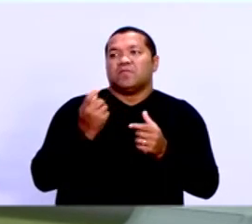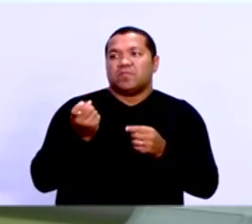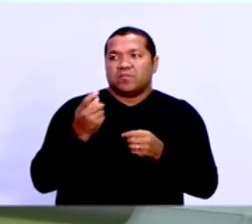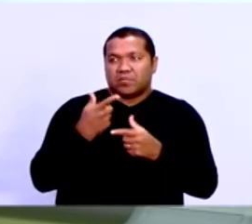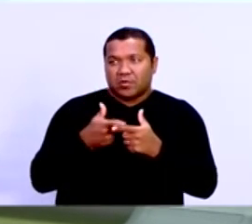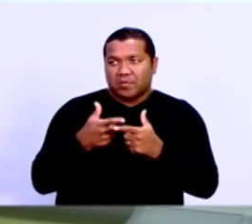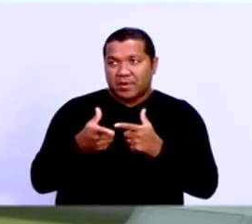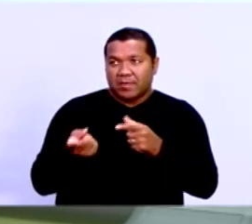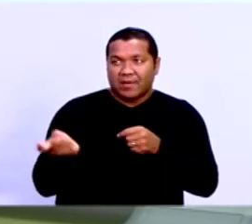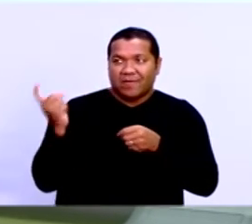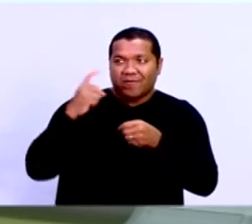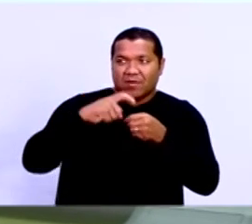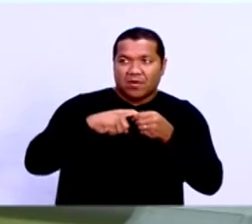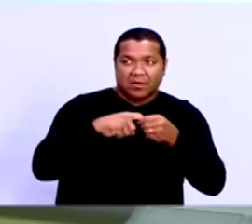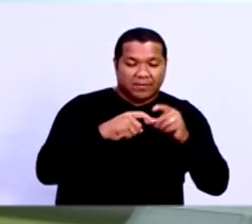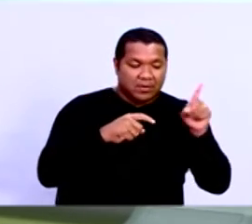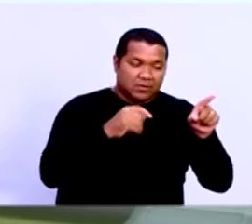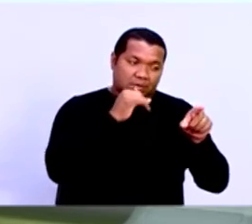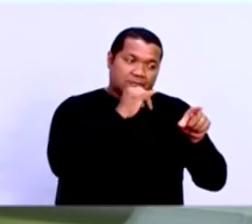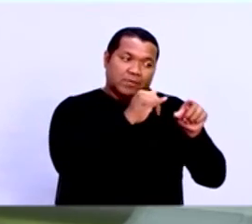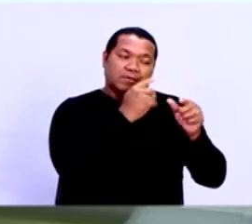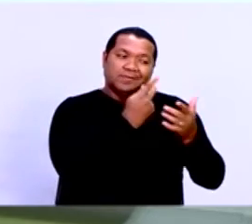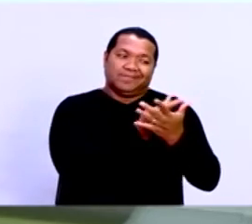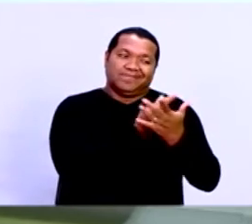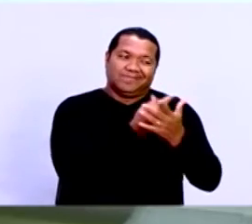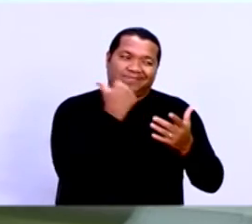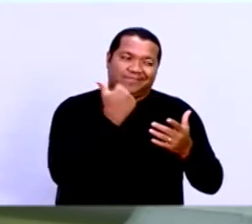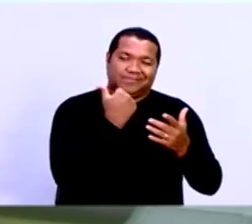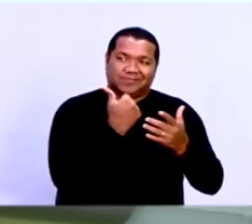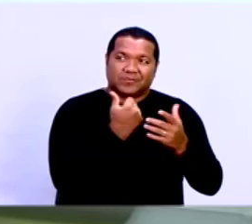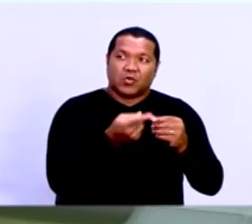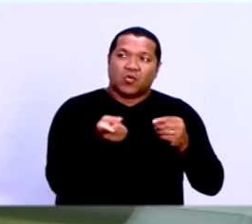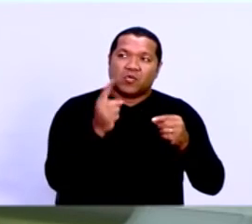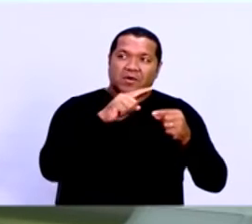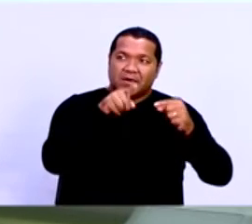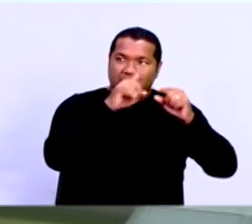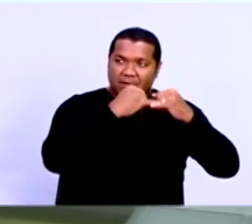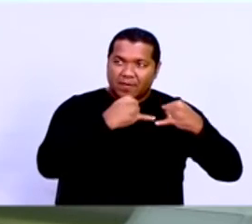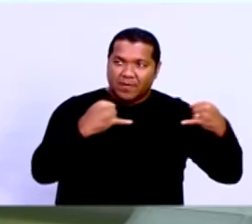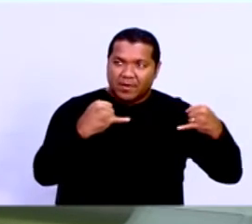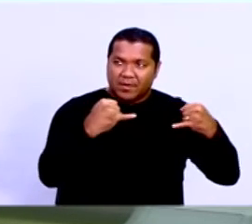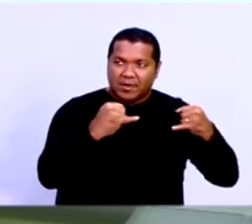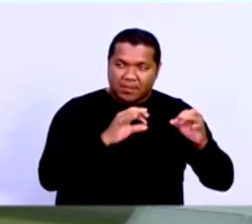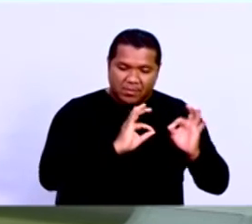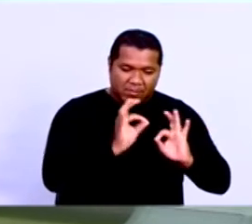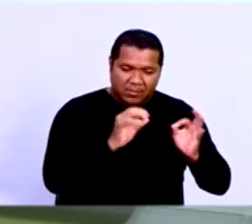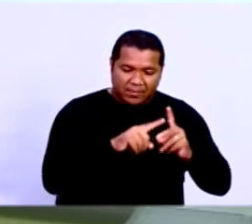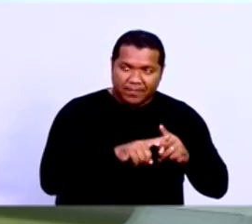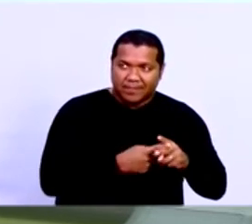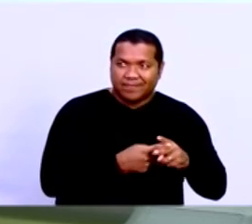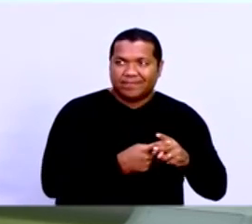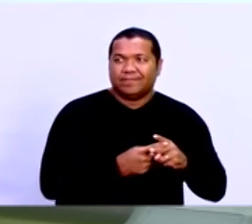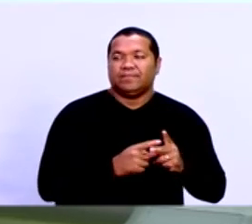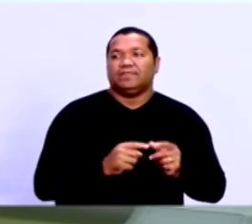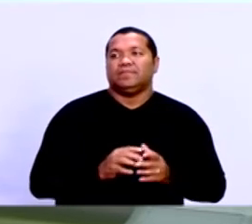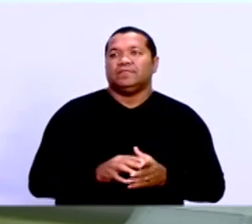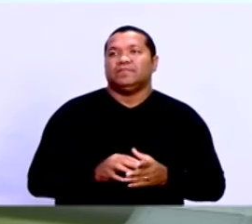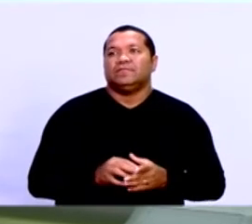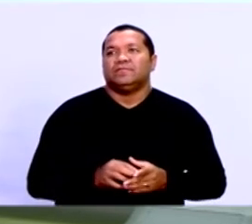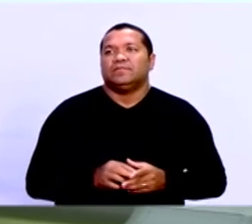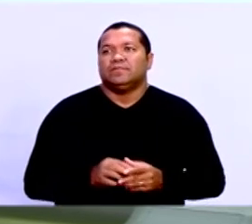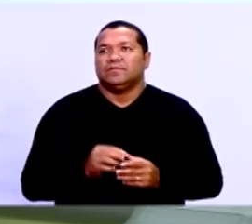só tem e role tem problema ter que voltar a outra linha para a gente ver o que está acontecendo e é só mais um exemplo